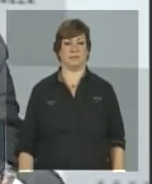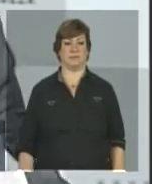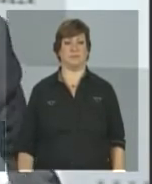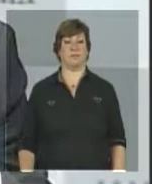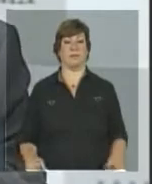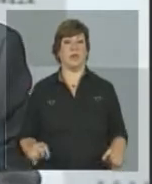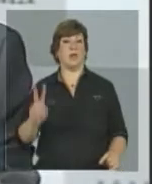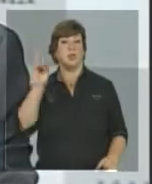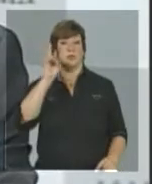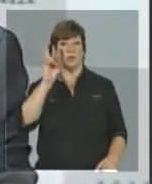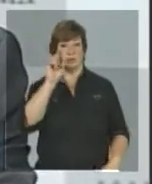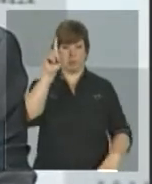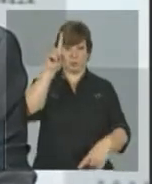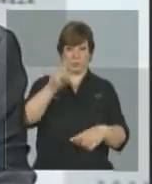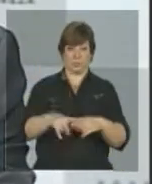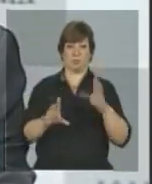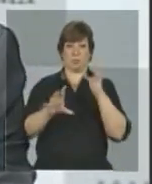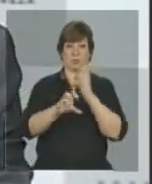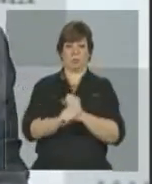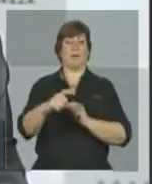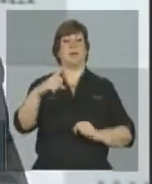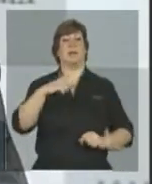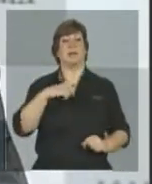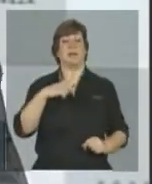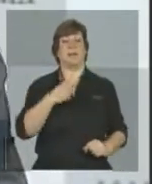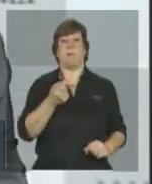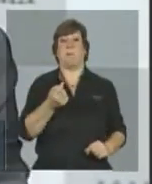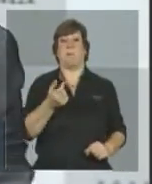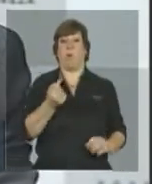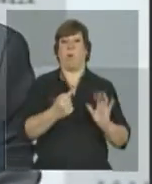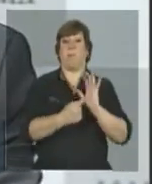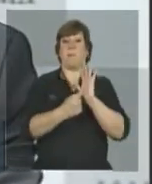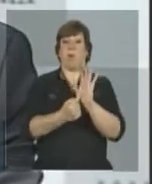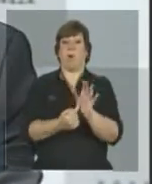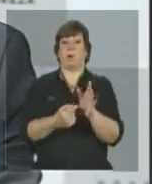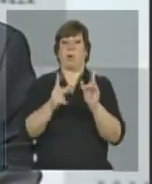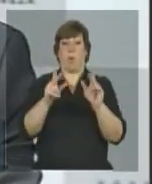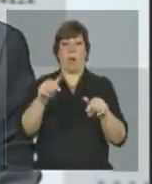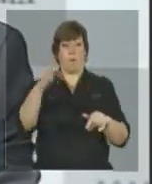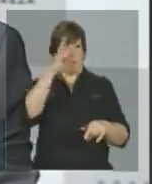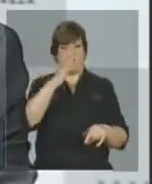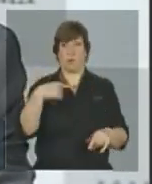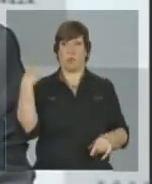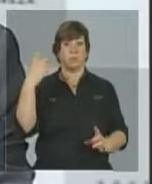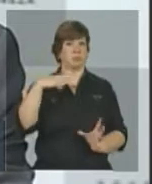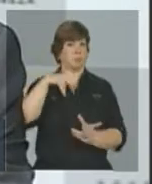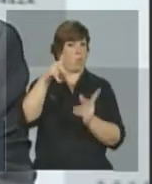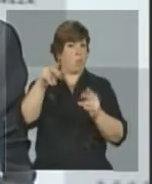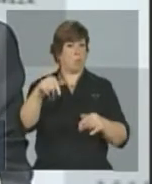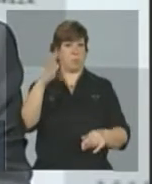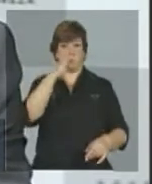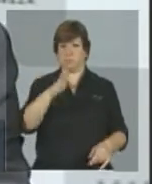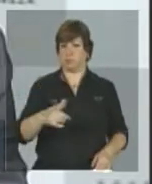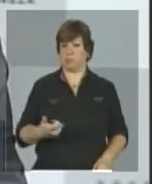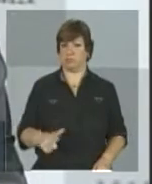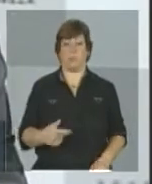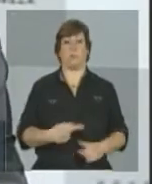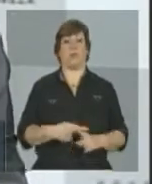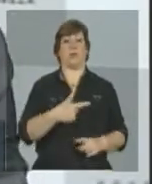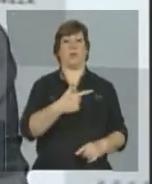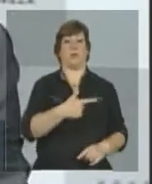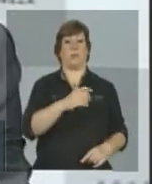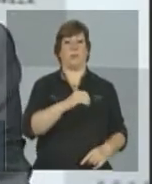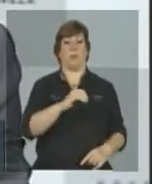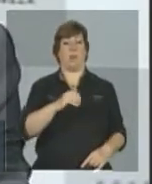Em termos absolutos, nós temos poucos exemplos no mundo desse volume. Não é? Nós crescemos, então, de 2001 a